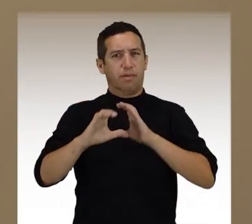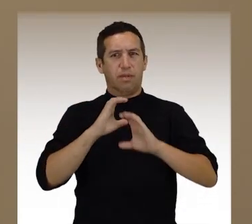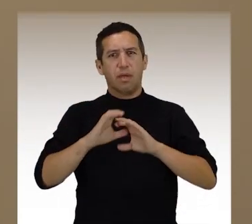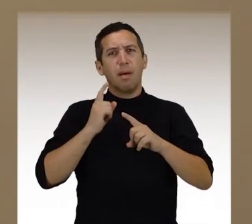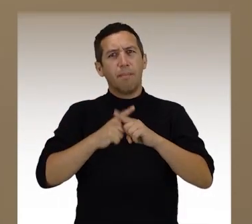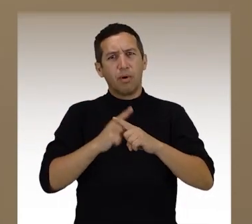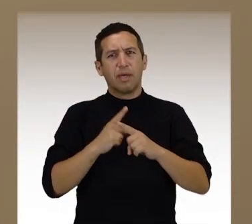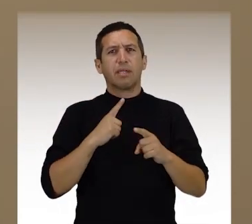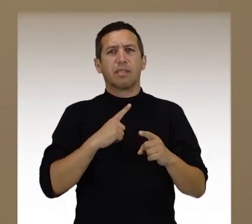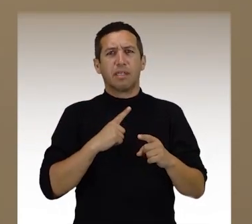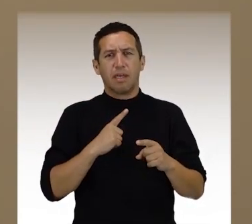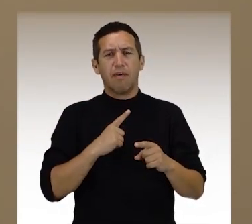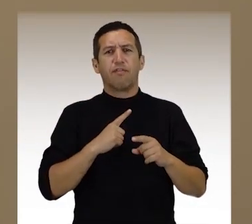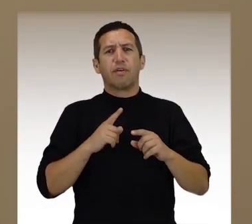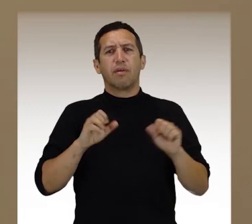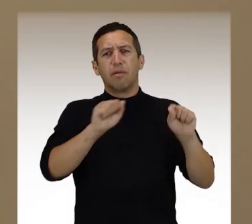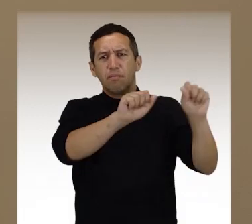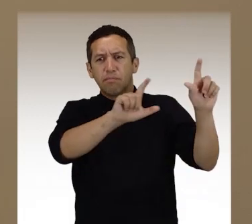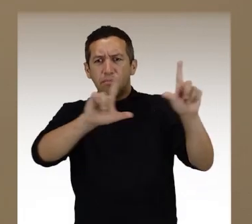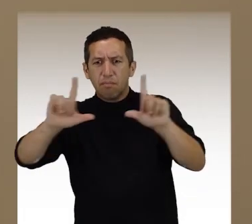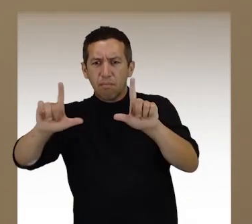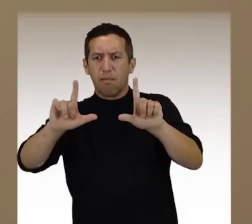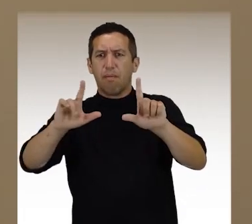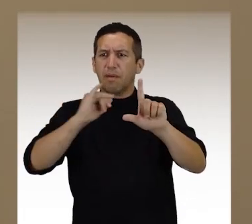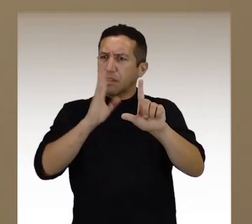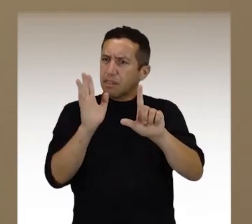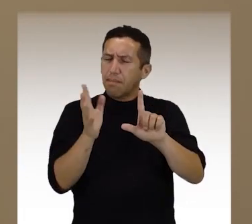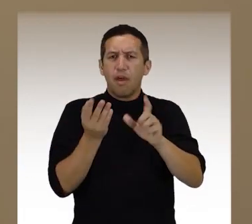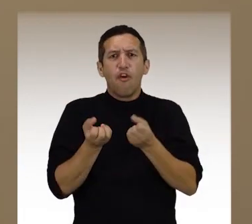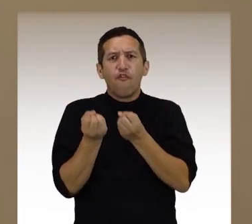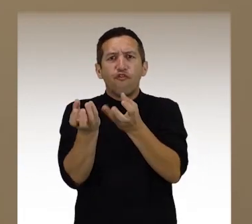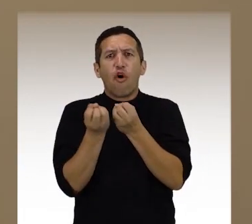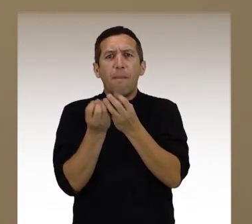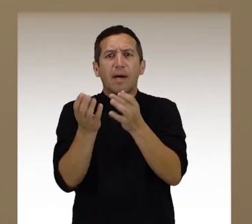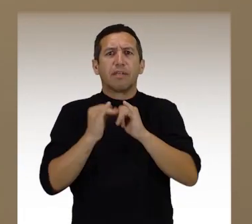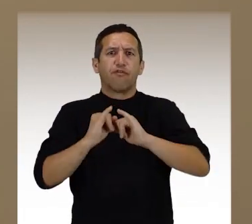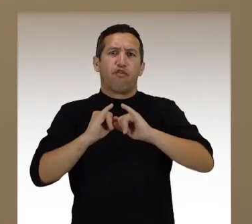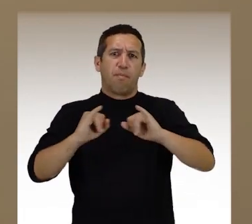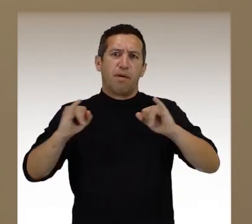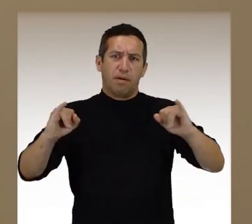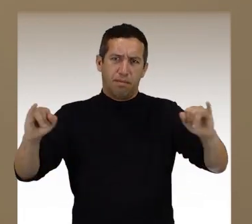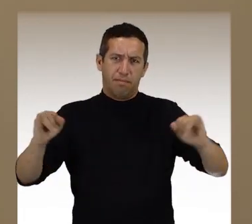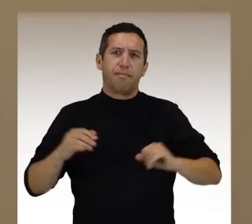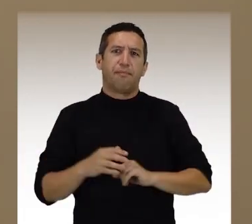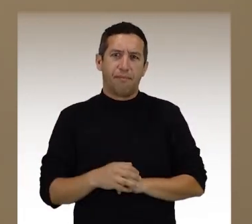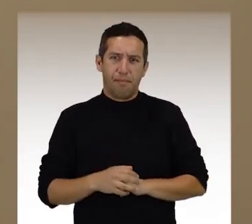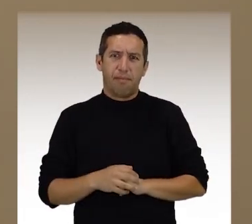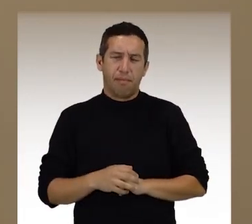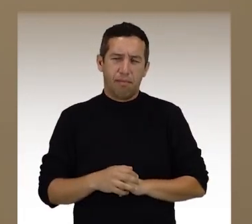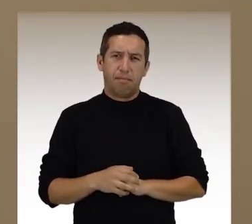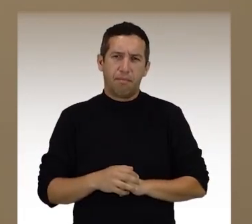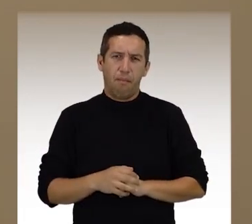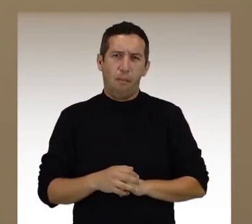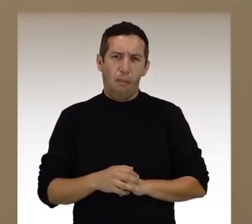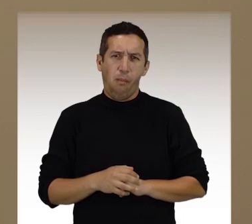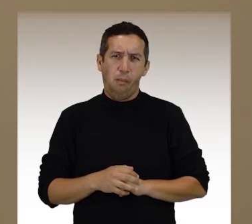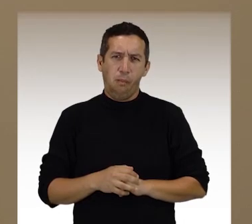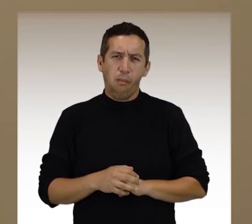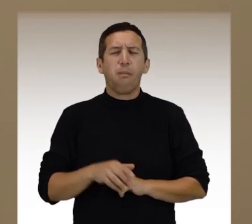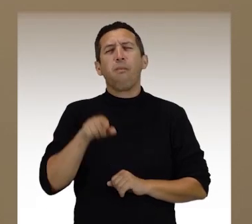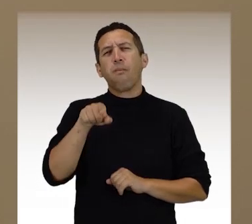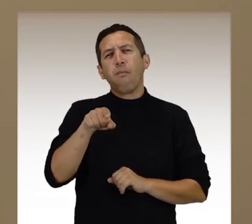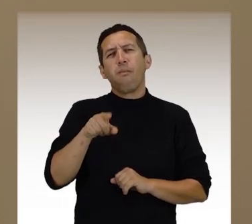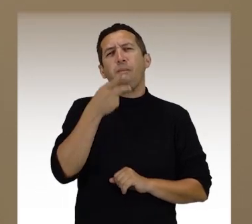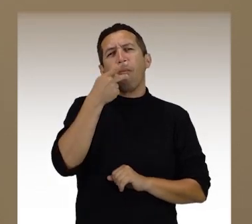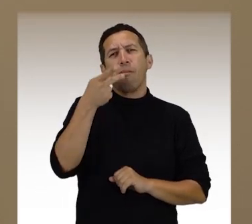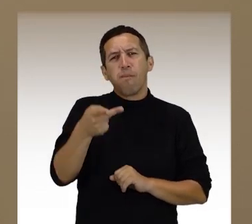na perspectiva da comunicação, principalmente porque foram instaurados processos comunicacionais que romperam a